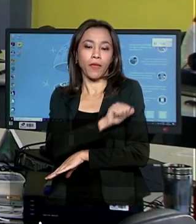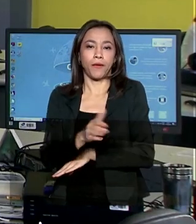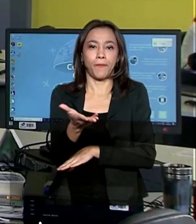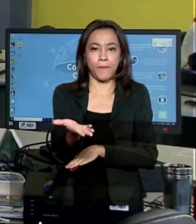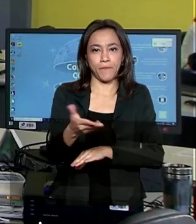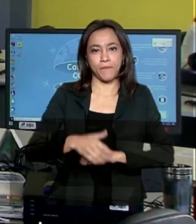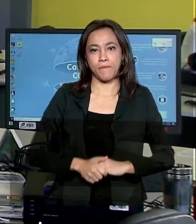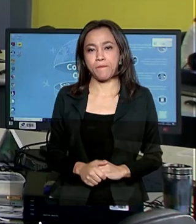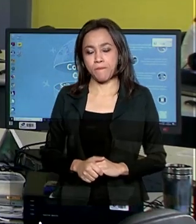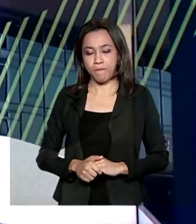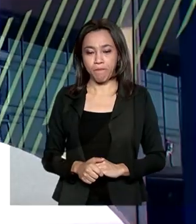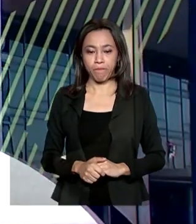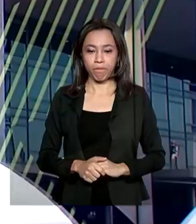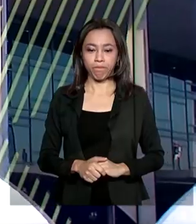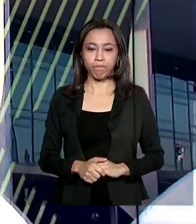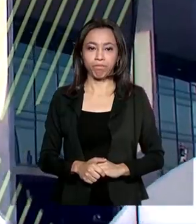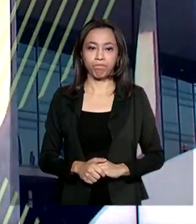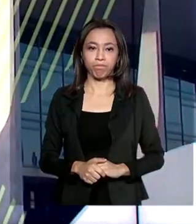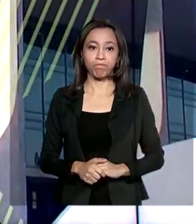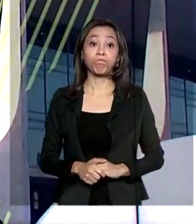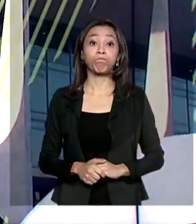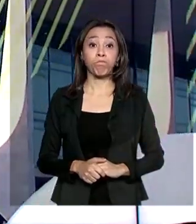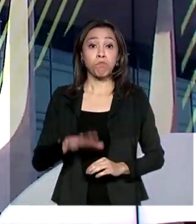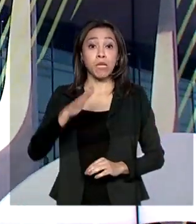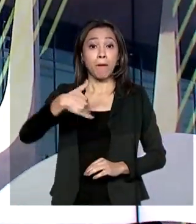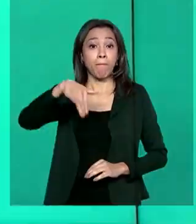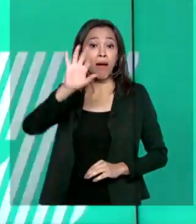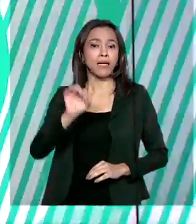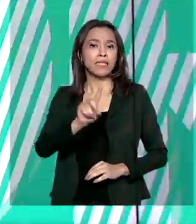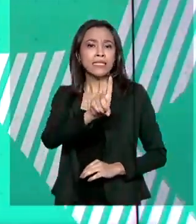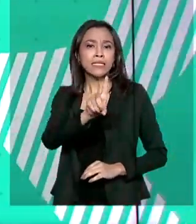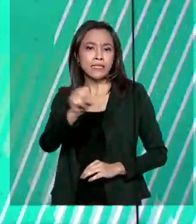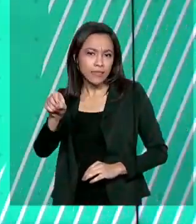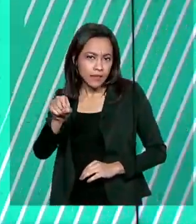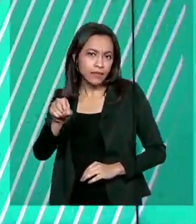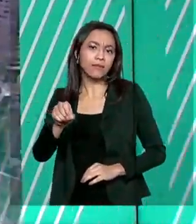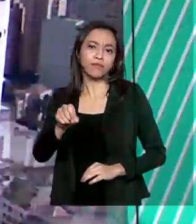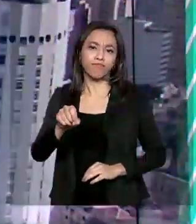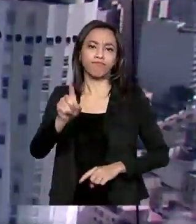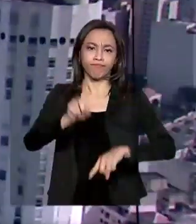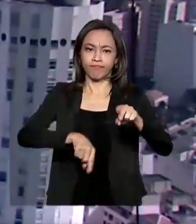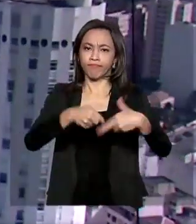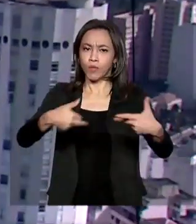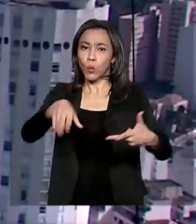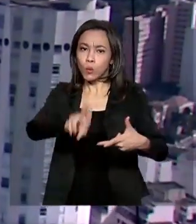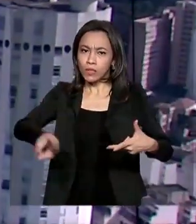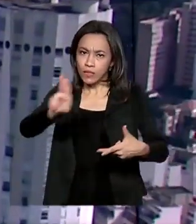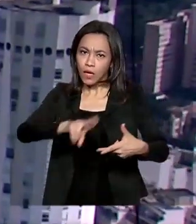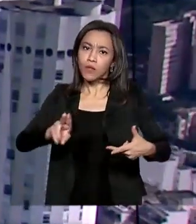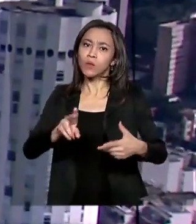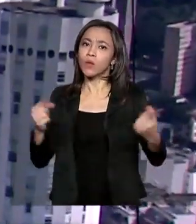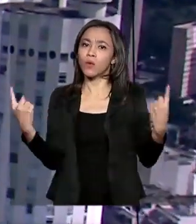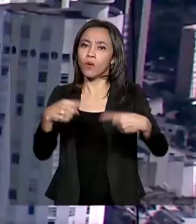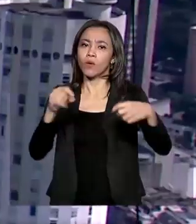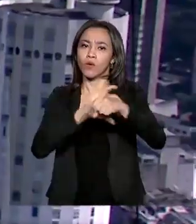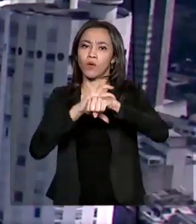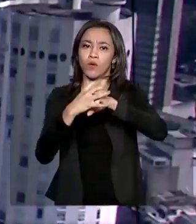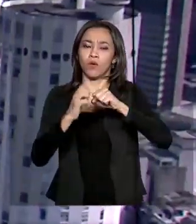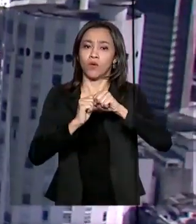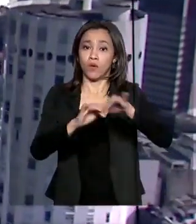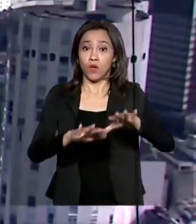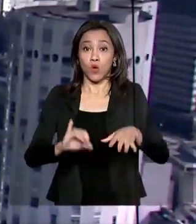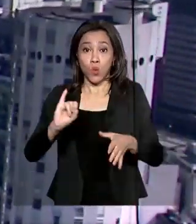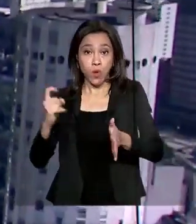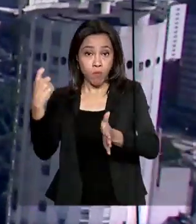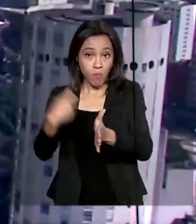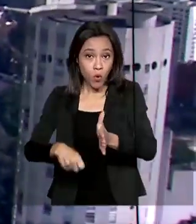para o governo agora. Mais 100 produtos utilizados no combate ao coronavírus no Brasil tiveram o imposto